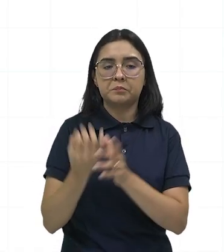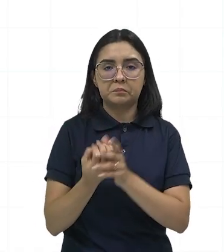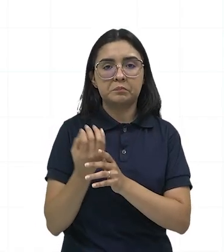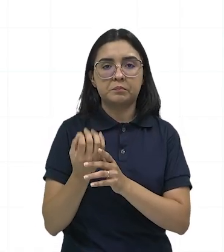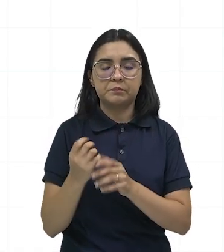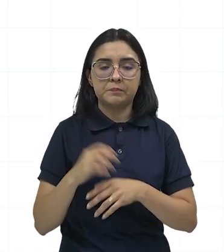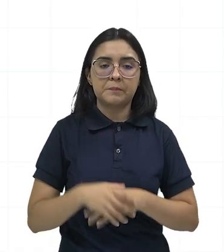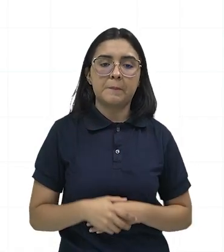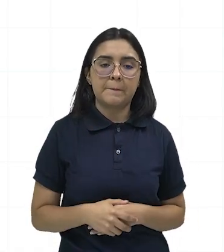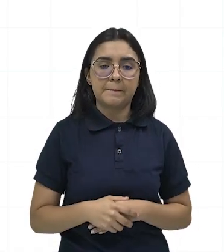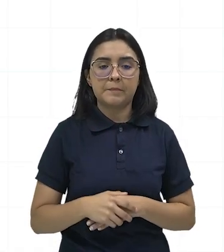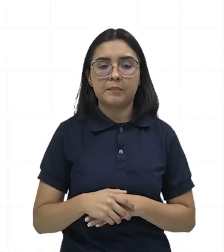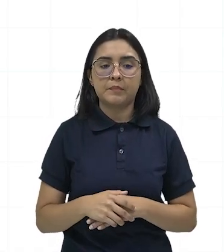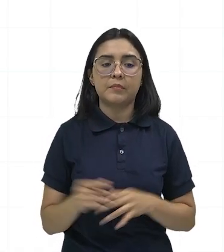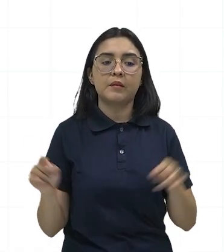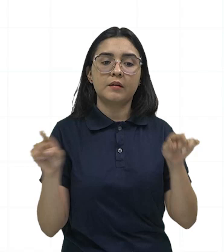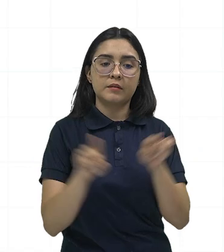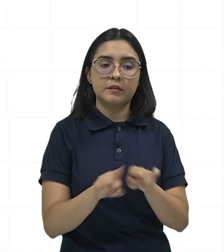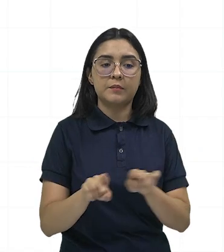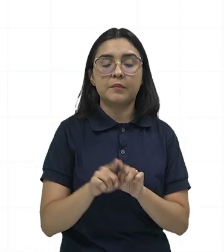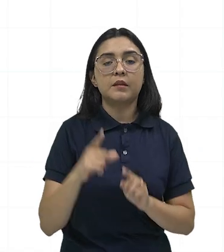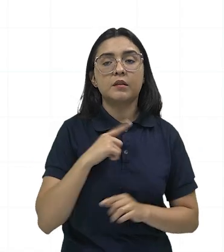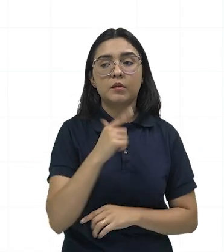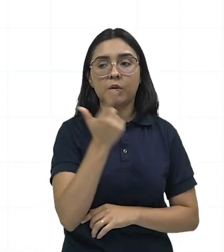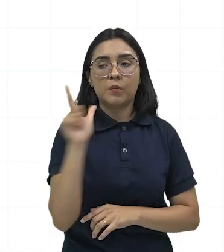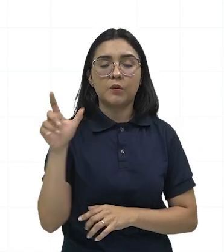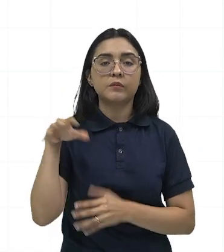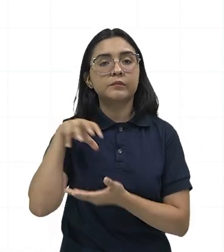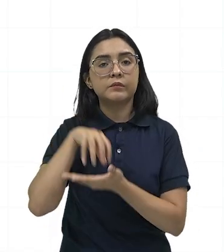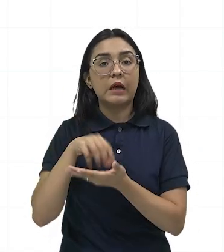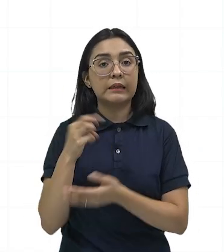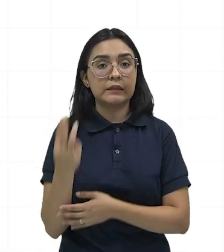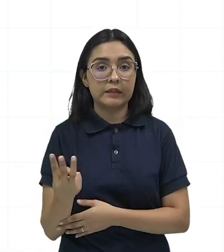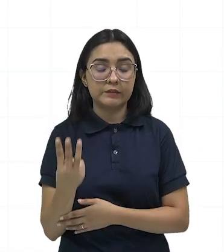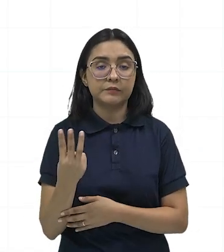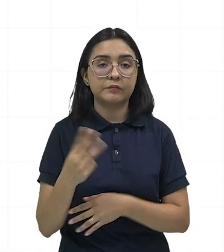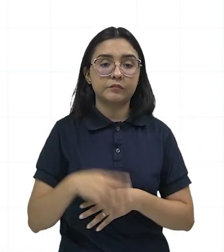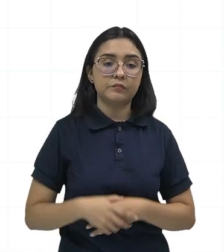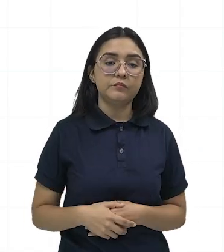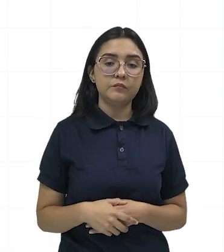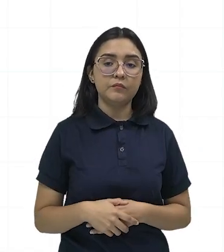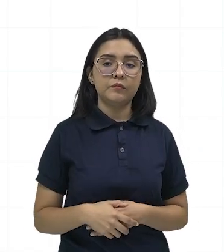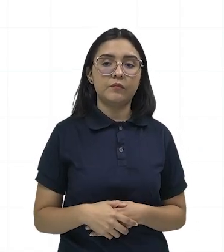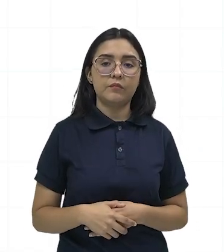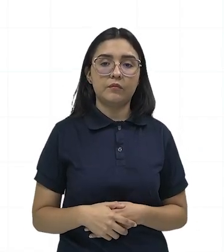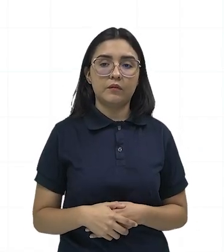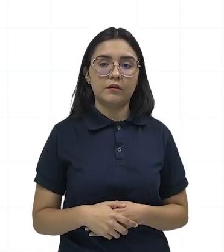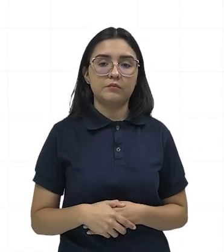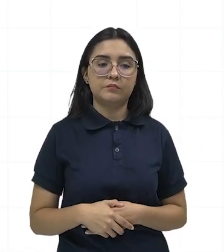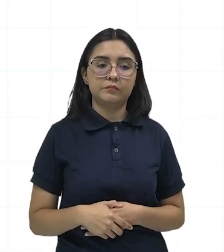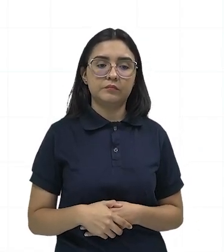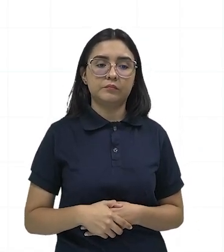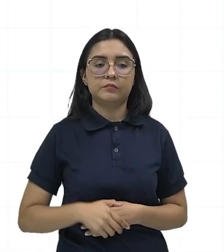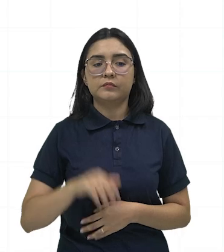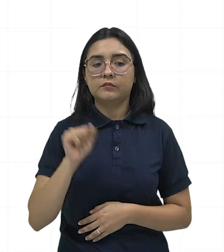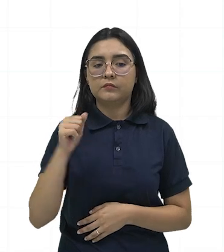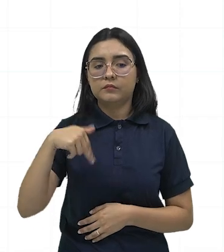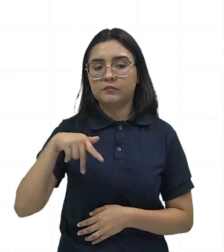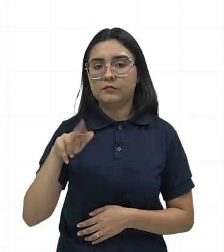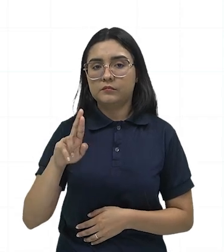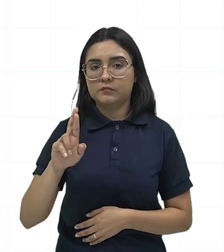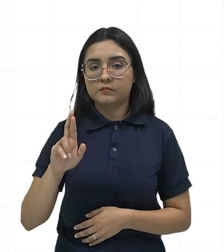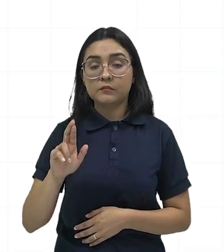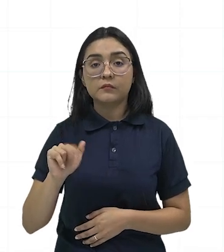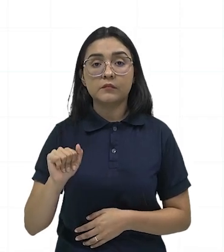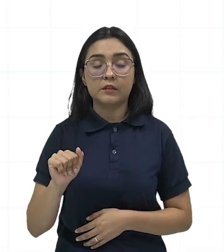capacidade. Existe ainda uma usina 3, né, que será chamada de Angra